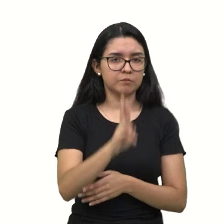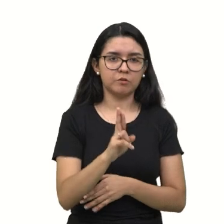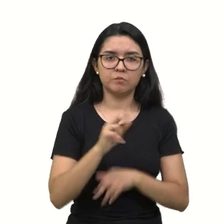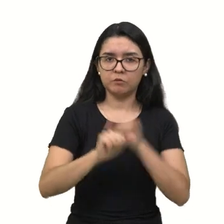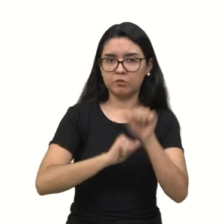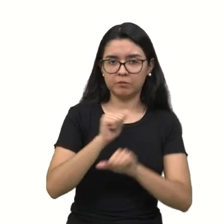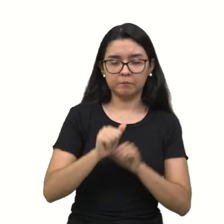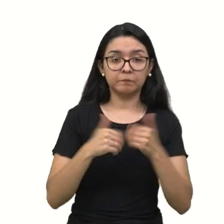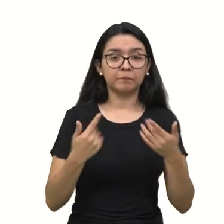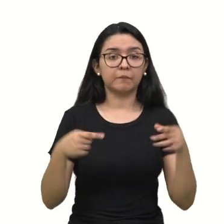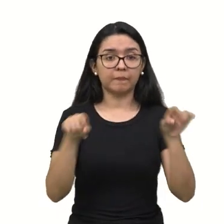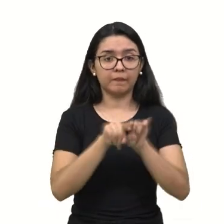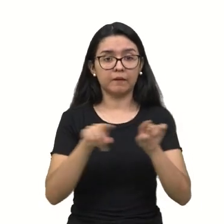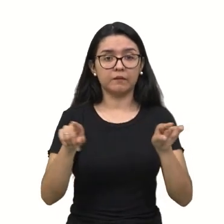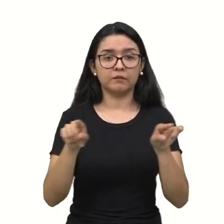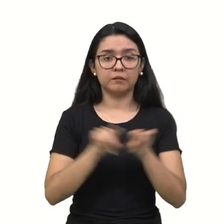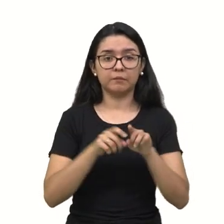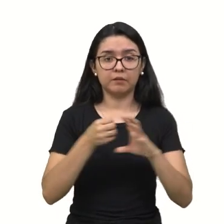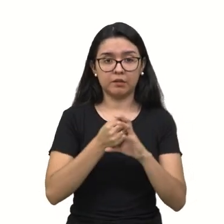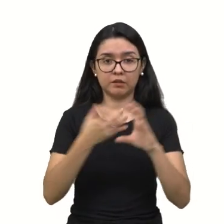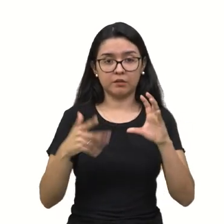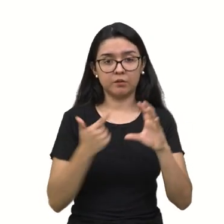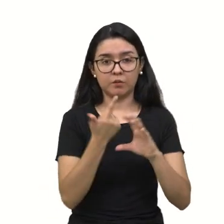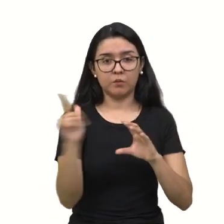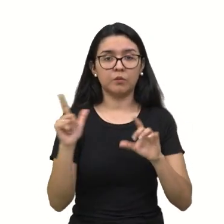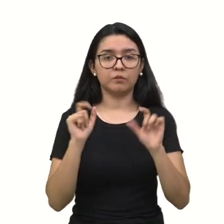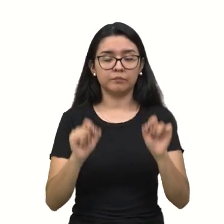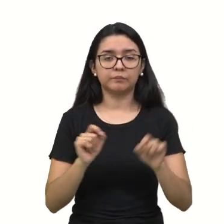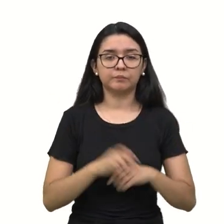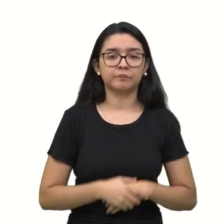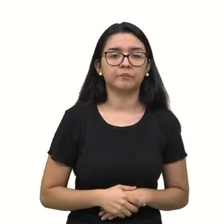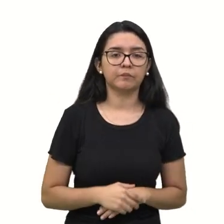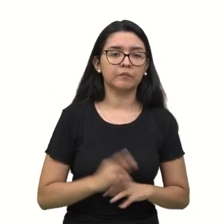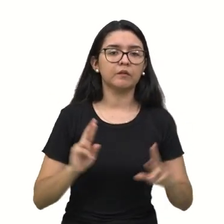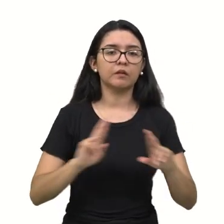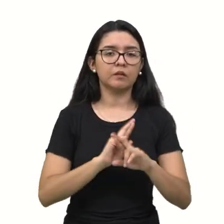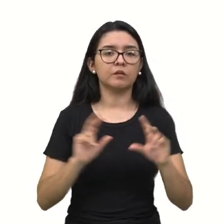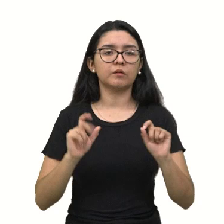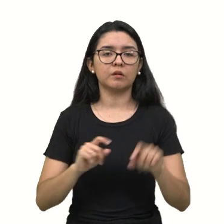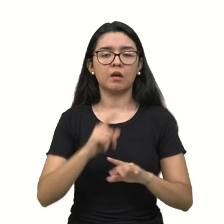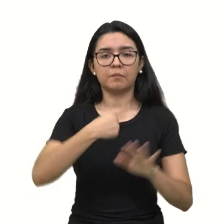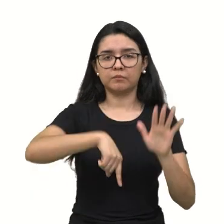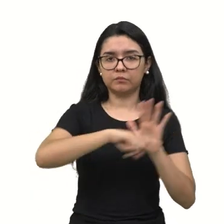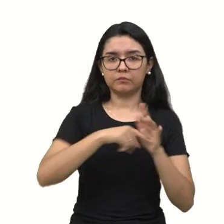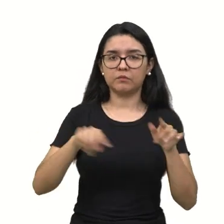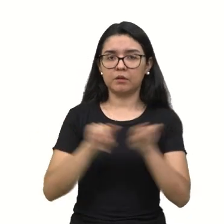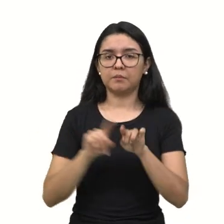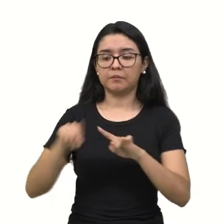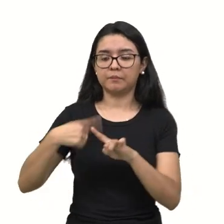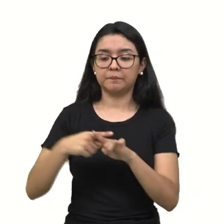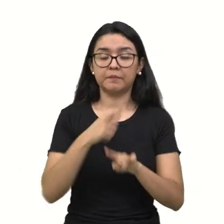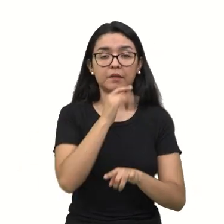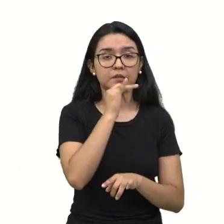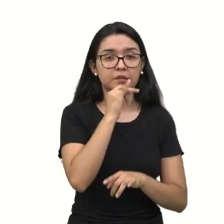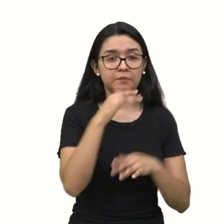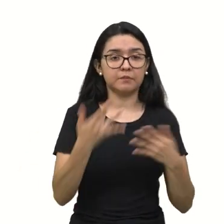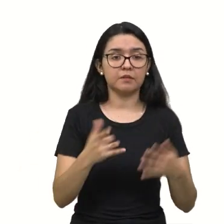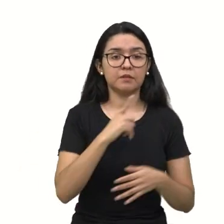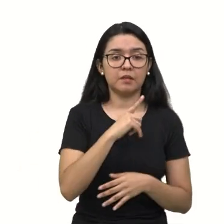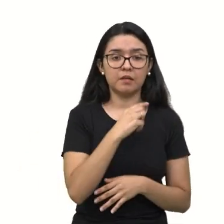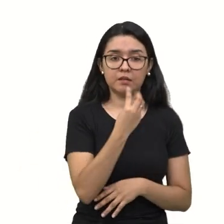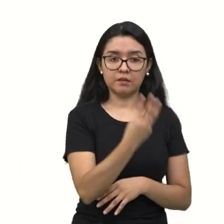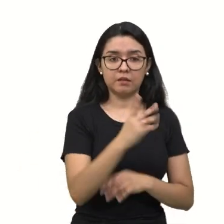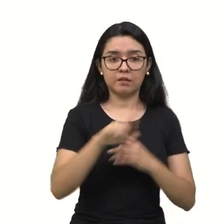Também teríamos a propriedade distributiva em relação à adição ou à subtração. Por exemplo, se eu tivesse 3